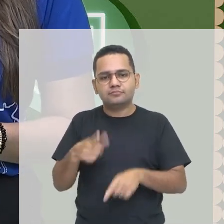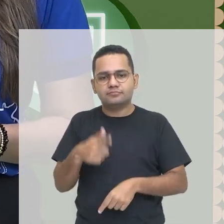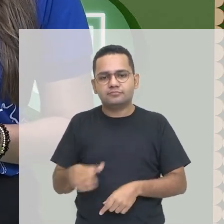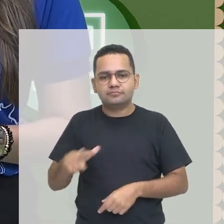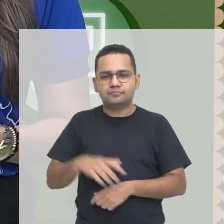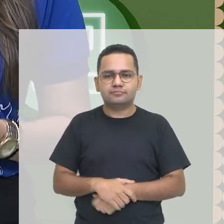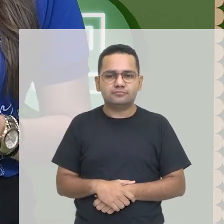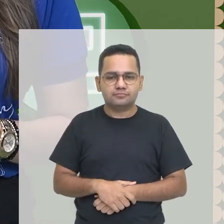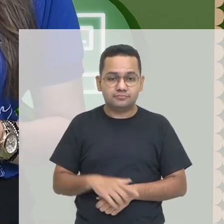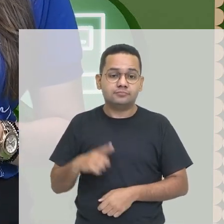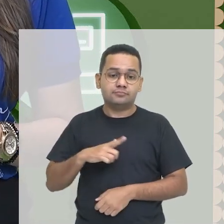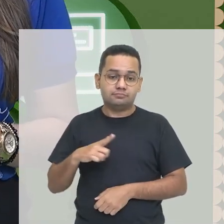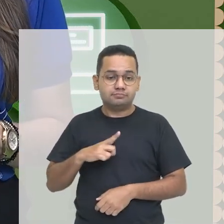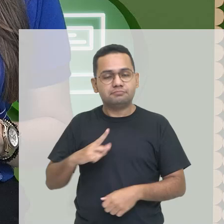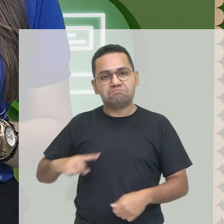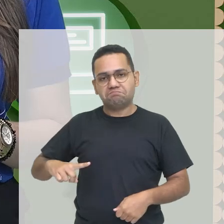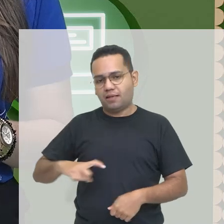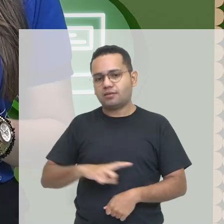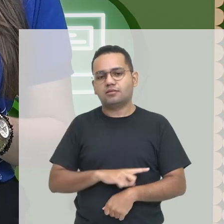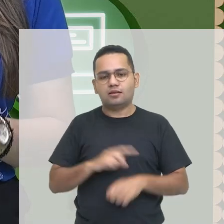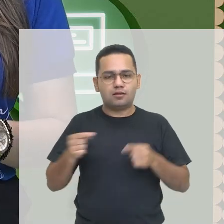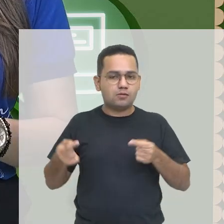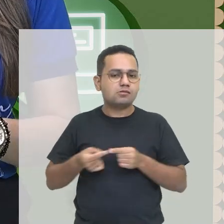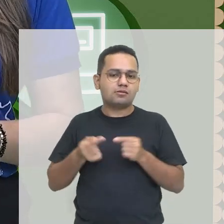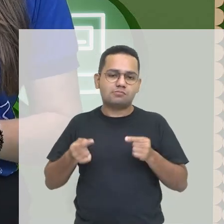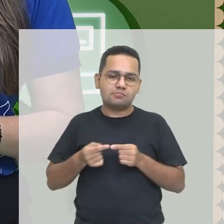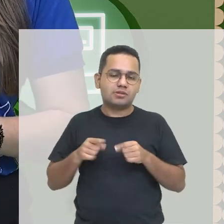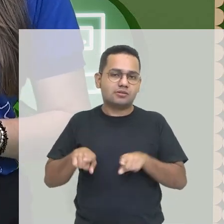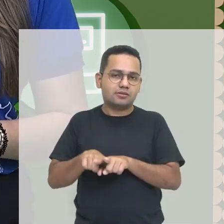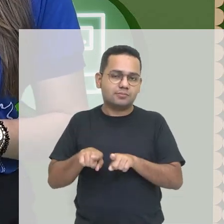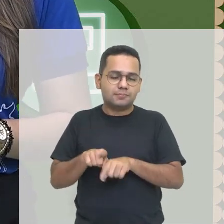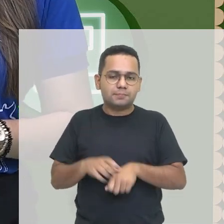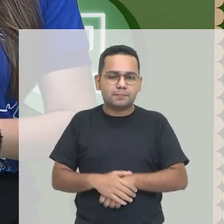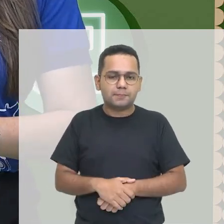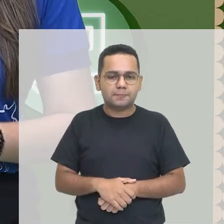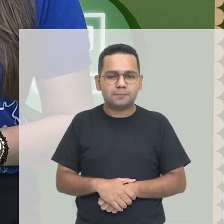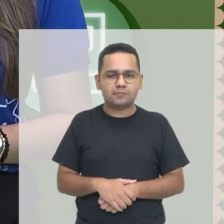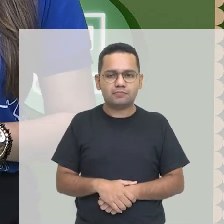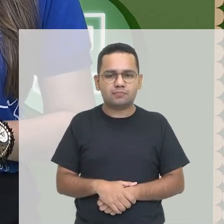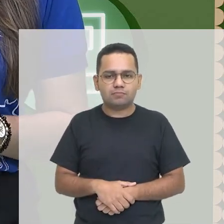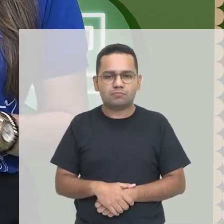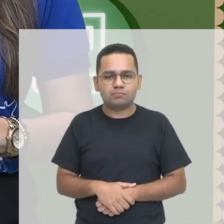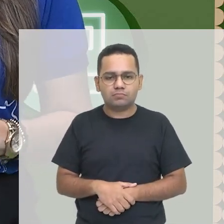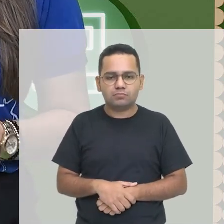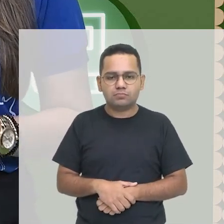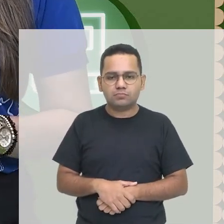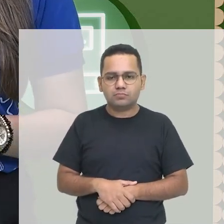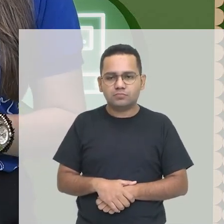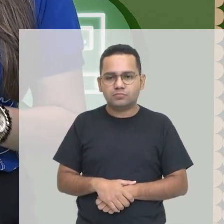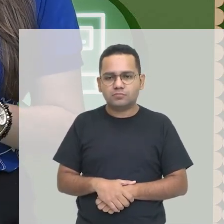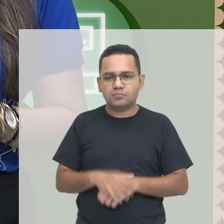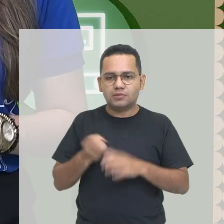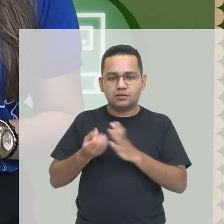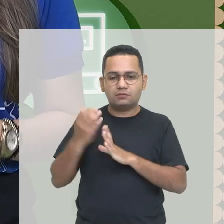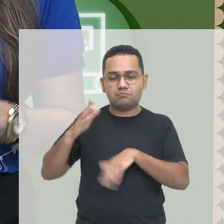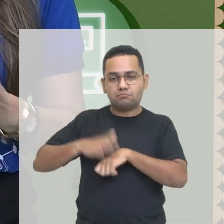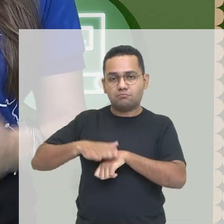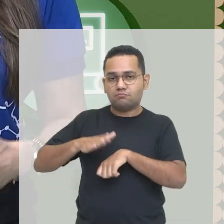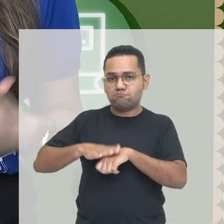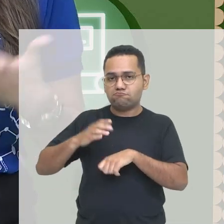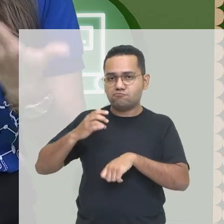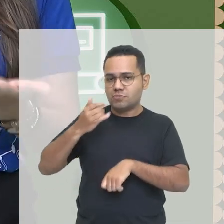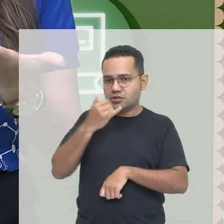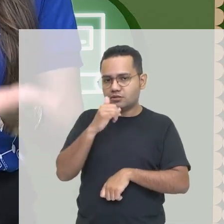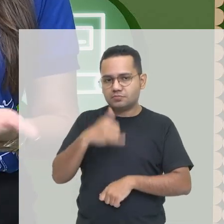também temos bactérias que são fotossintetizantes e que conseguem também produzir o seu próprio alimento